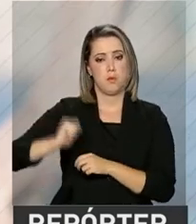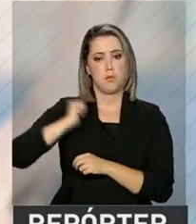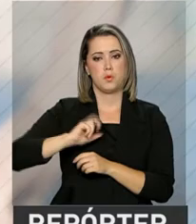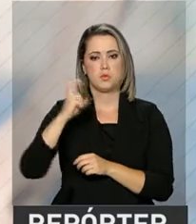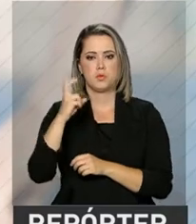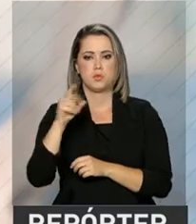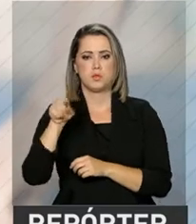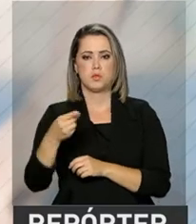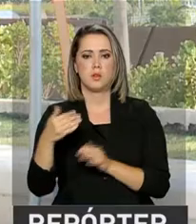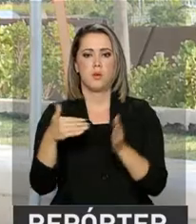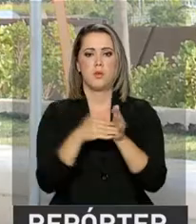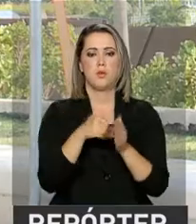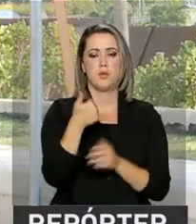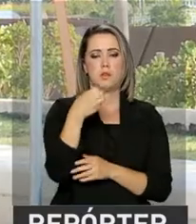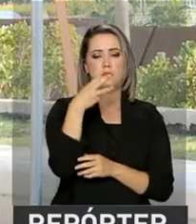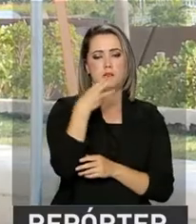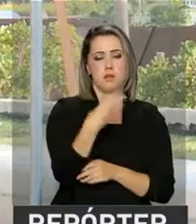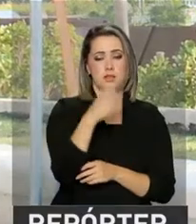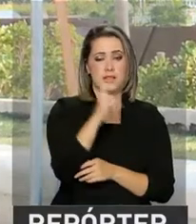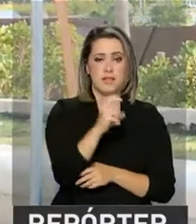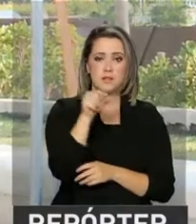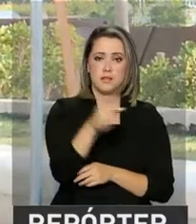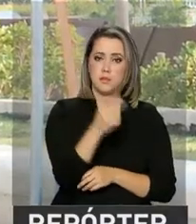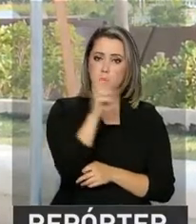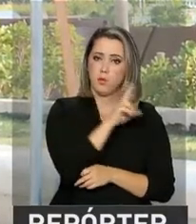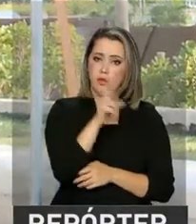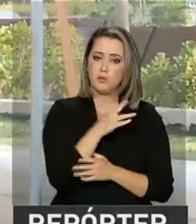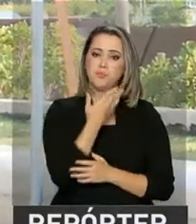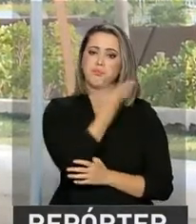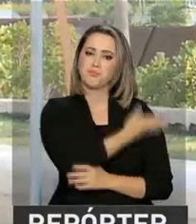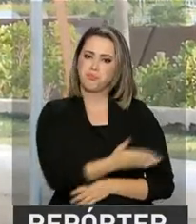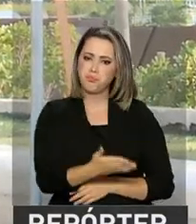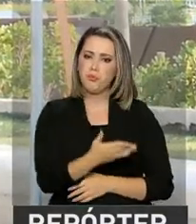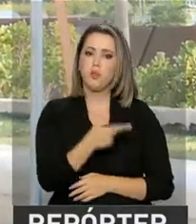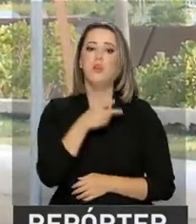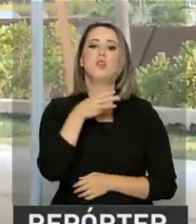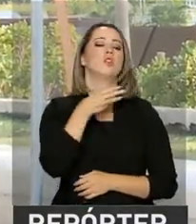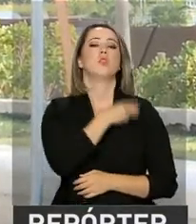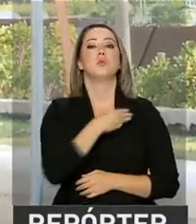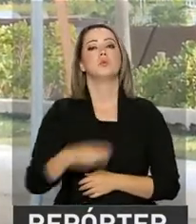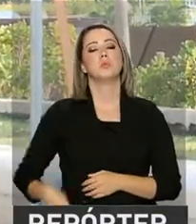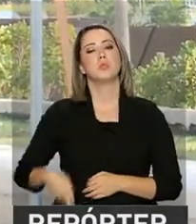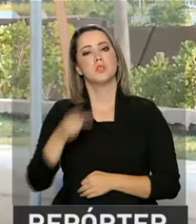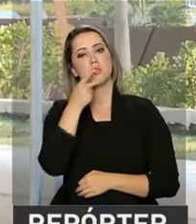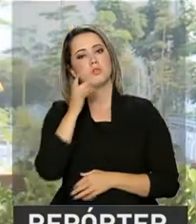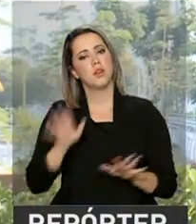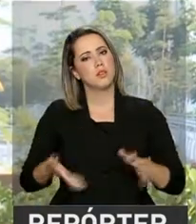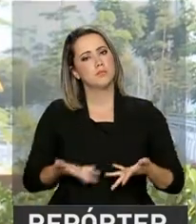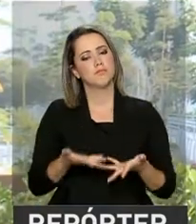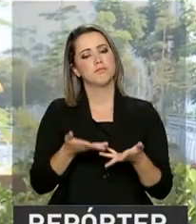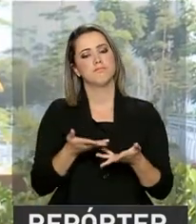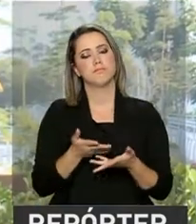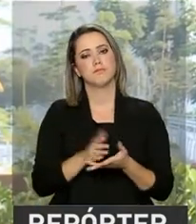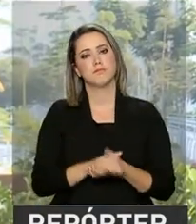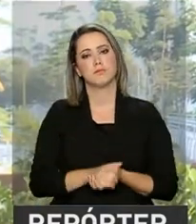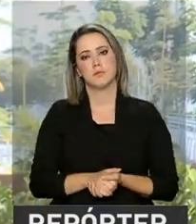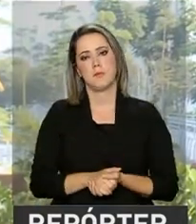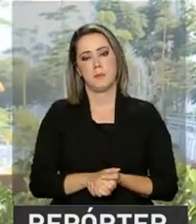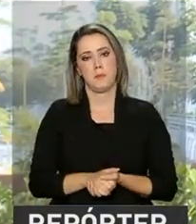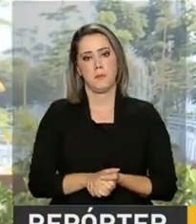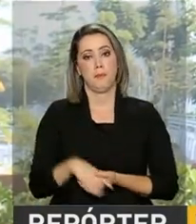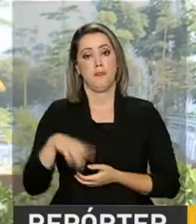a 15 mil reais para o ministro do esporte a bolsa pode incentivar a formação de novos atletas todos os nossos medalhistas